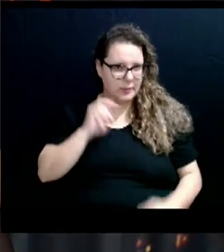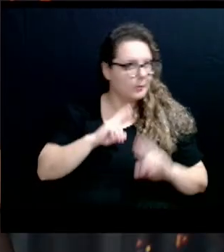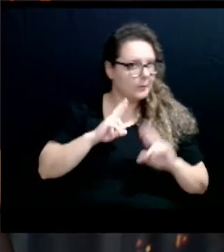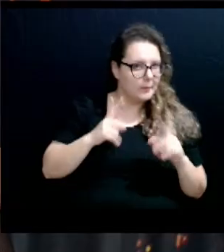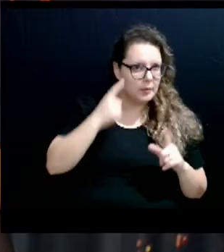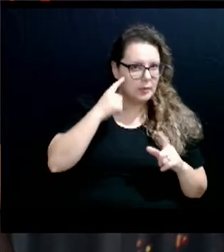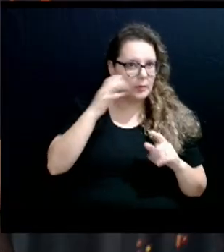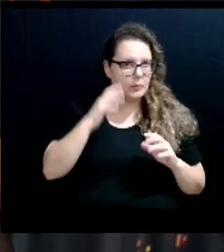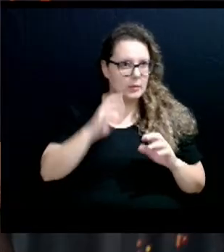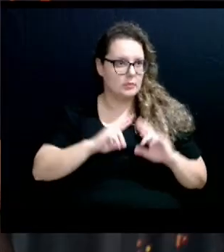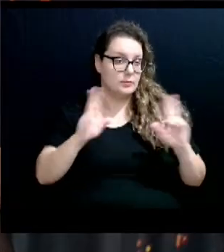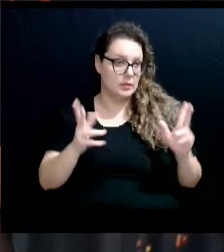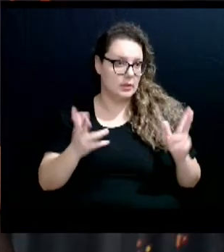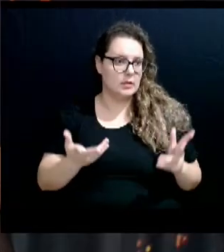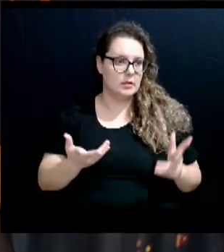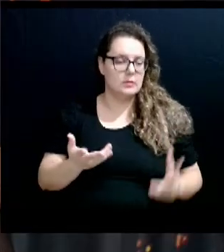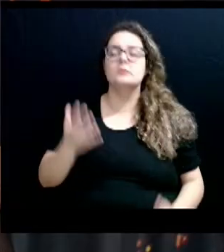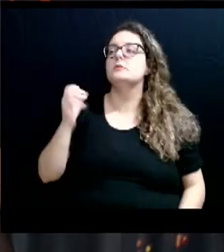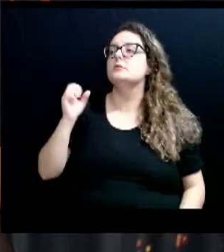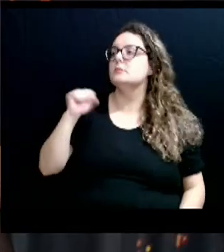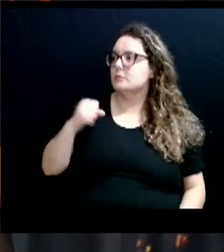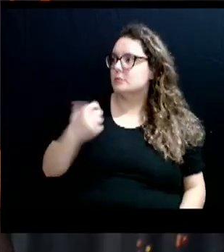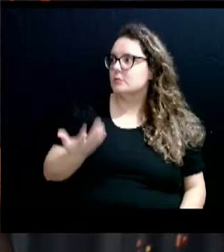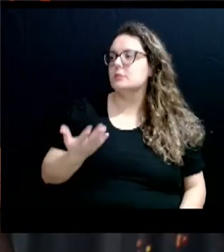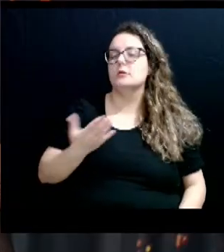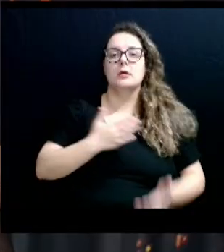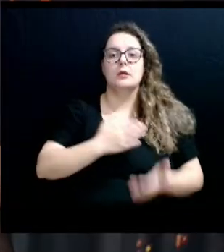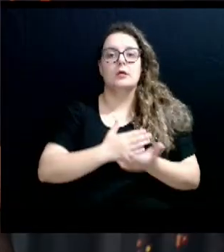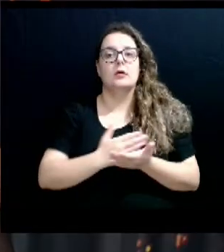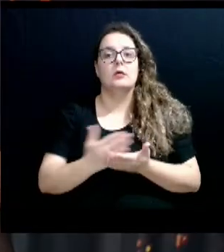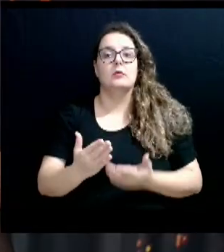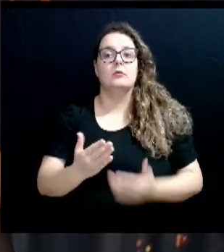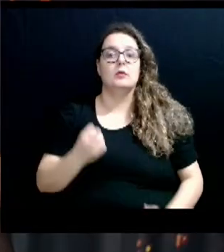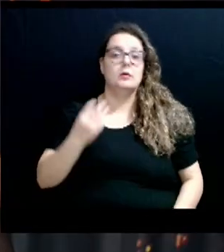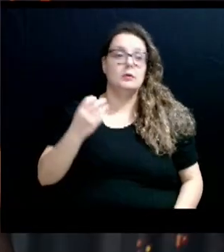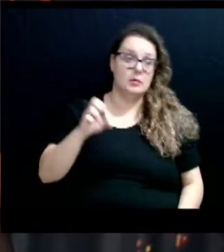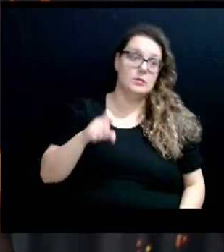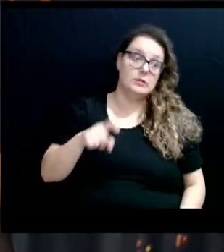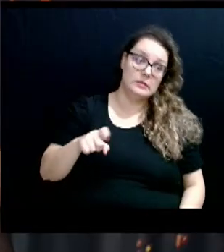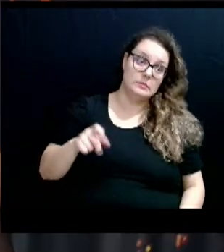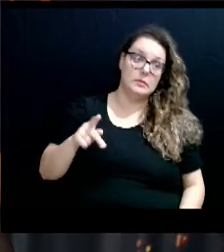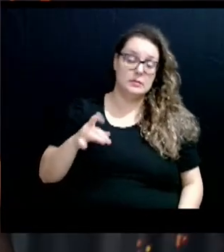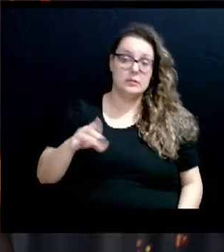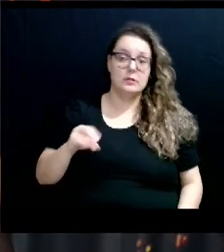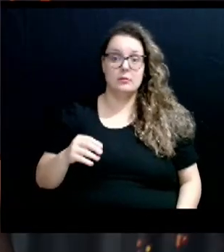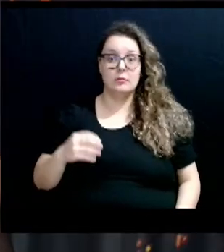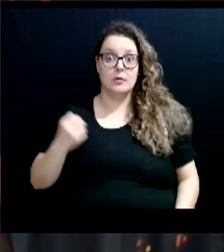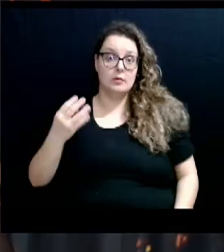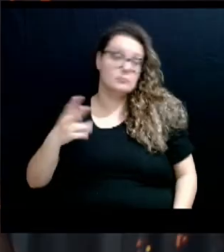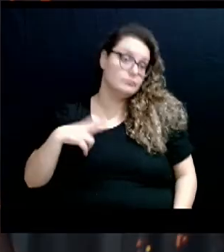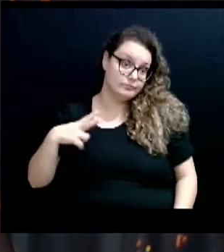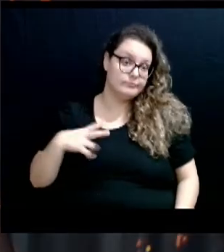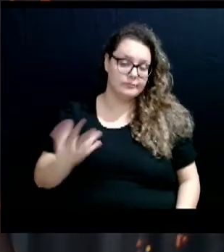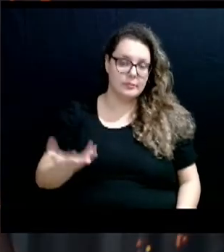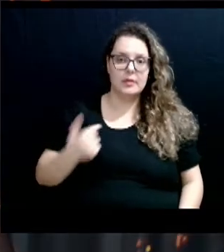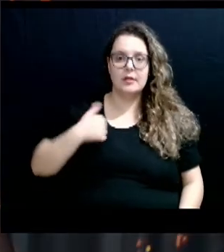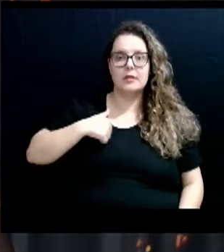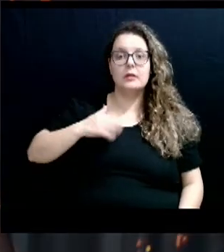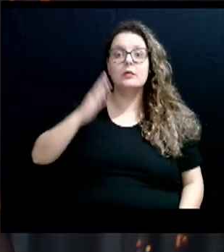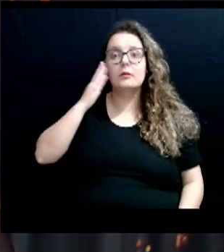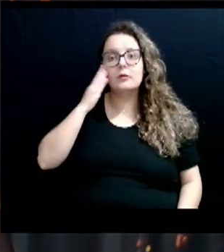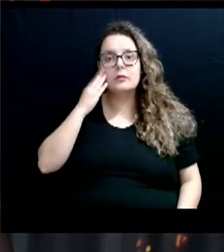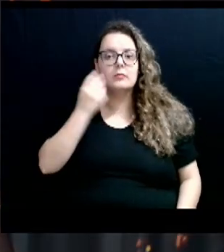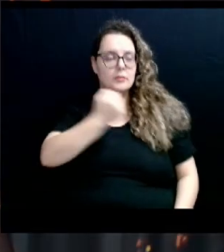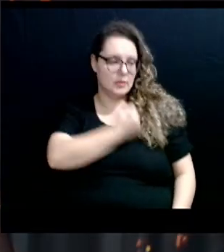aí consegui começar a fazer essa expedição, que para mim também era uma jornada muito pessoal, e aí eu fui entender pelos números,